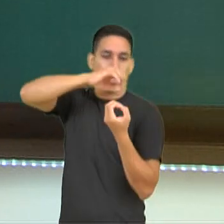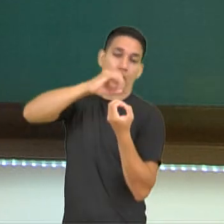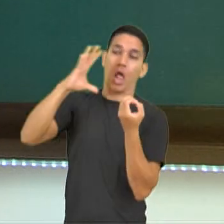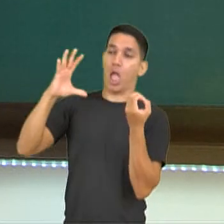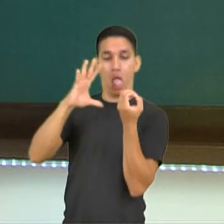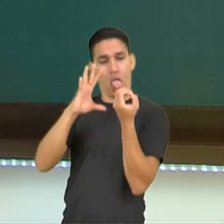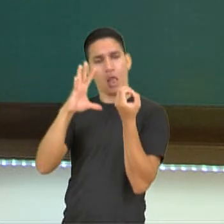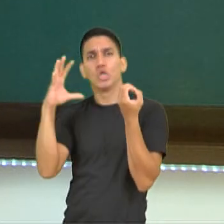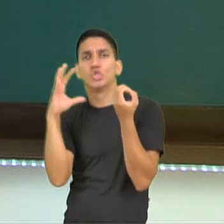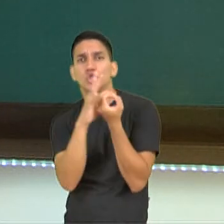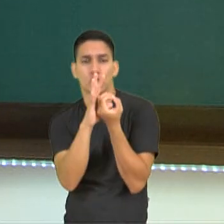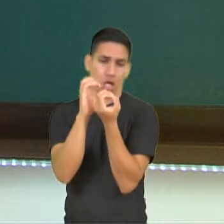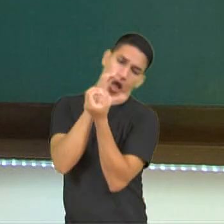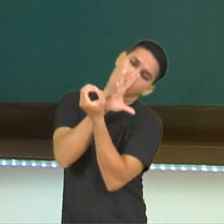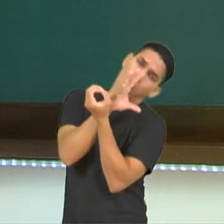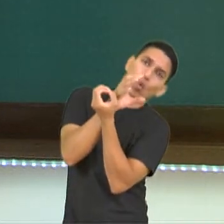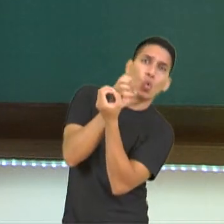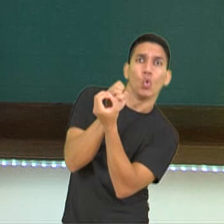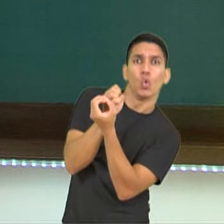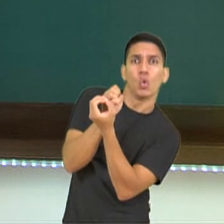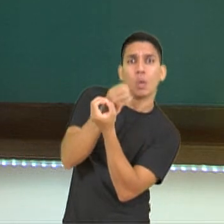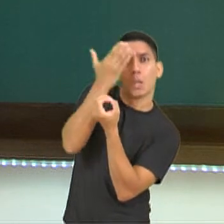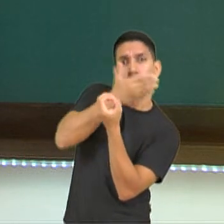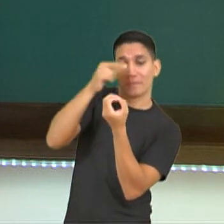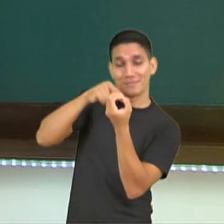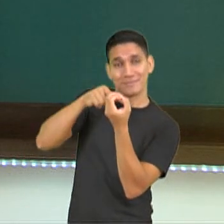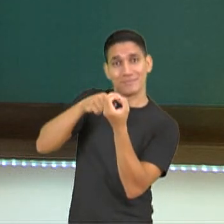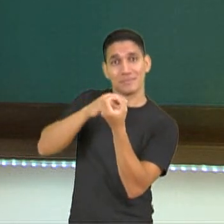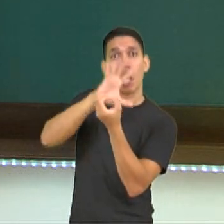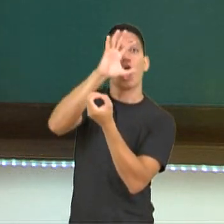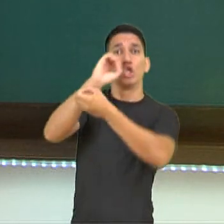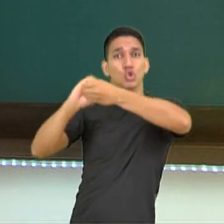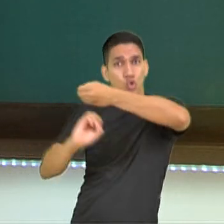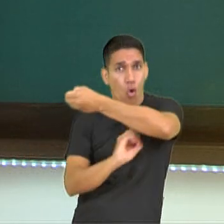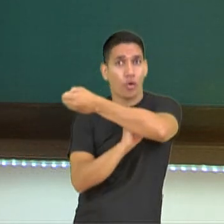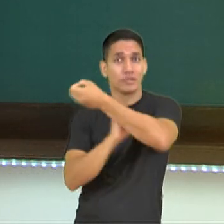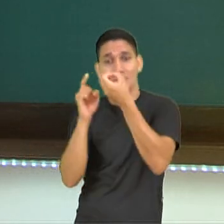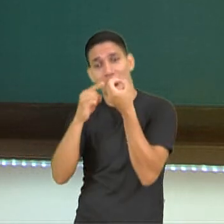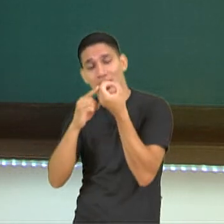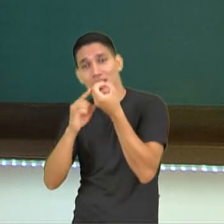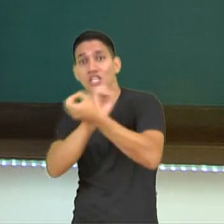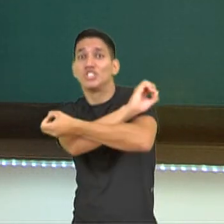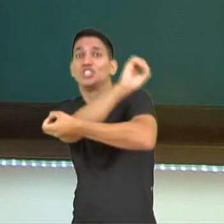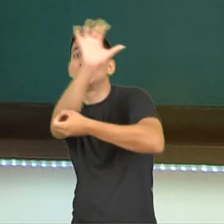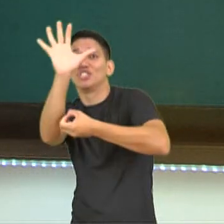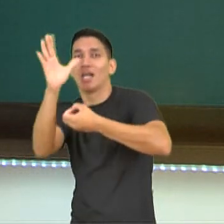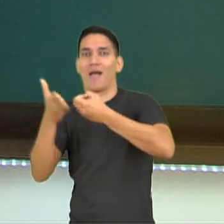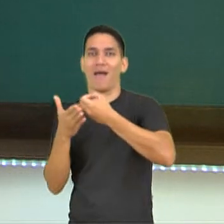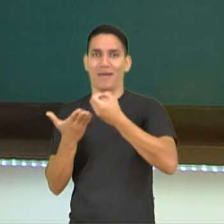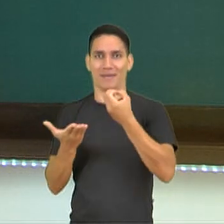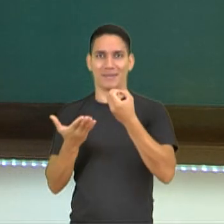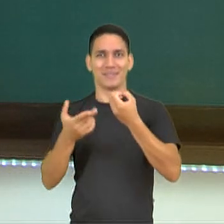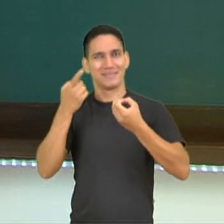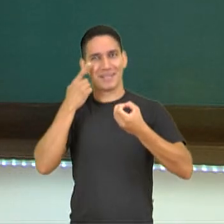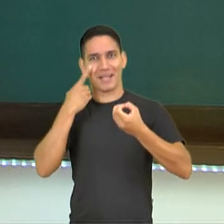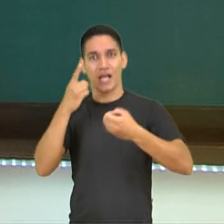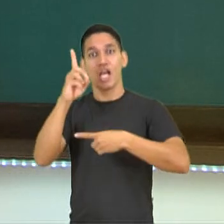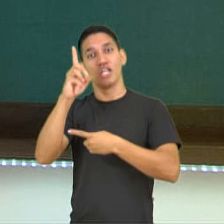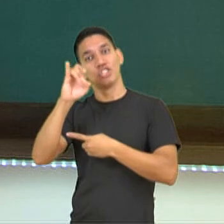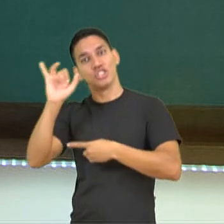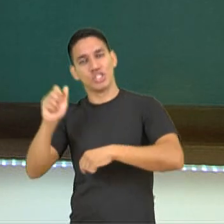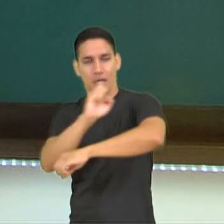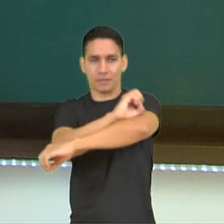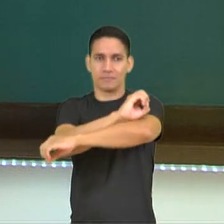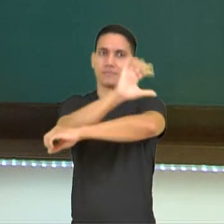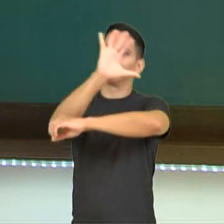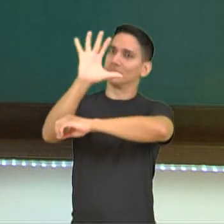Sol. Então, eu chamo a parte em que está recebendo luz de dia, a parte que está escondida do Sol eu chamo de